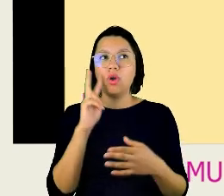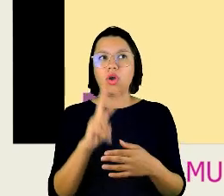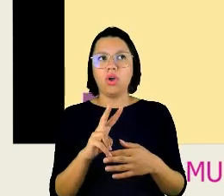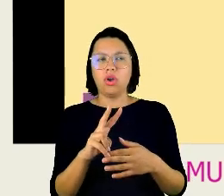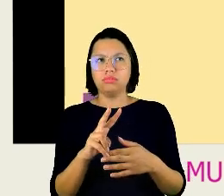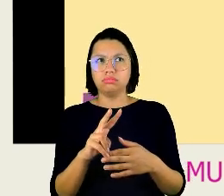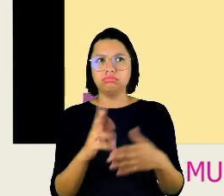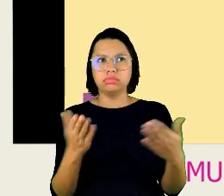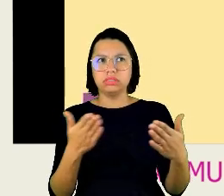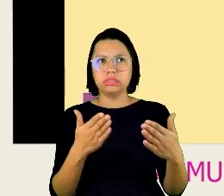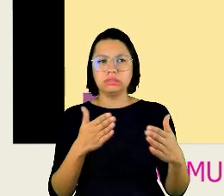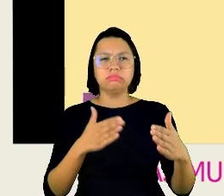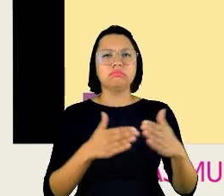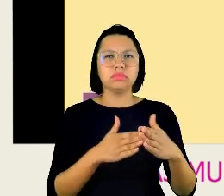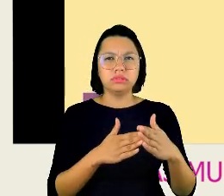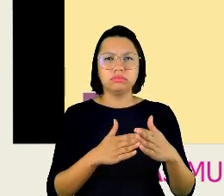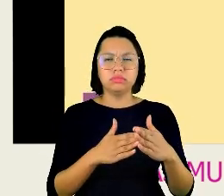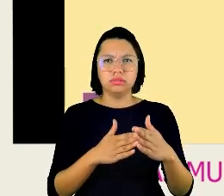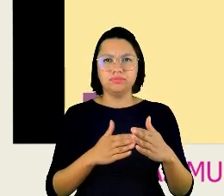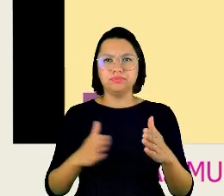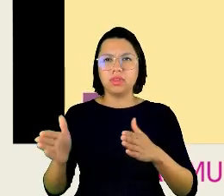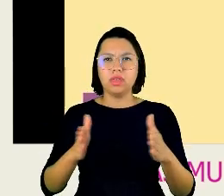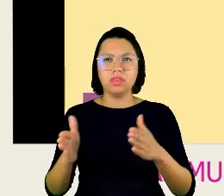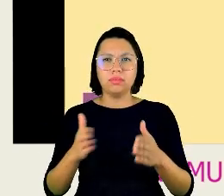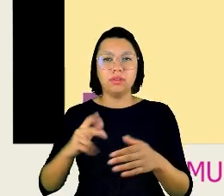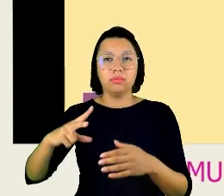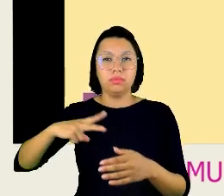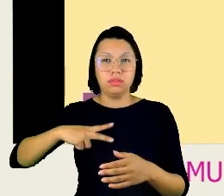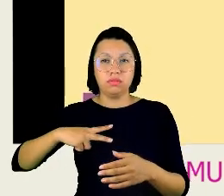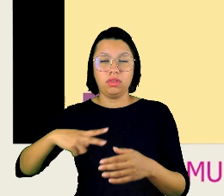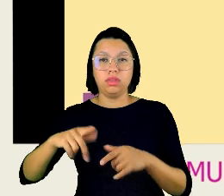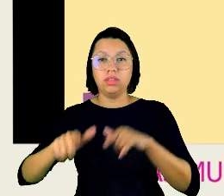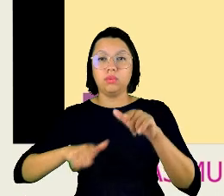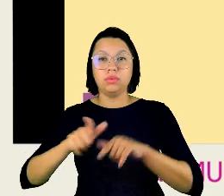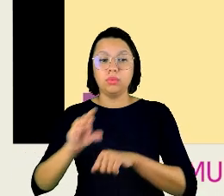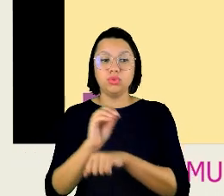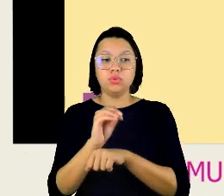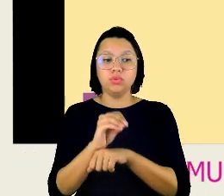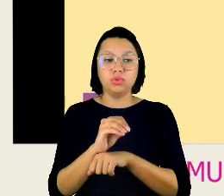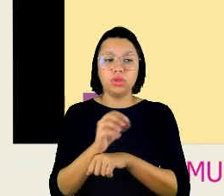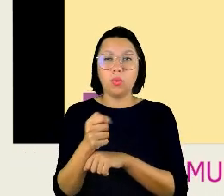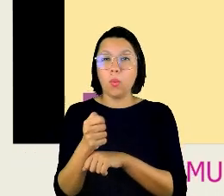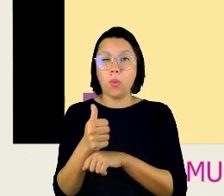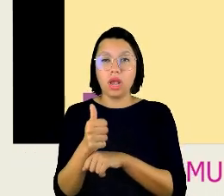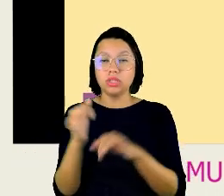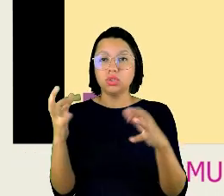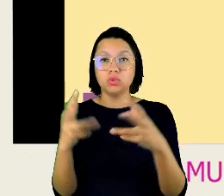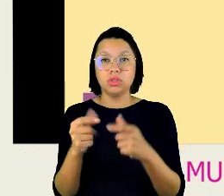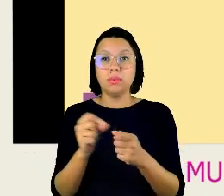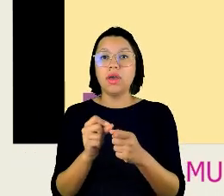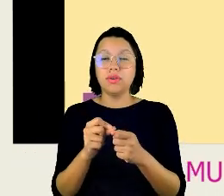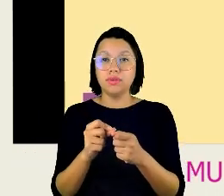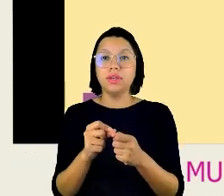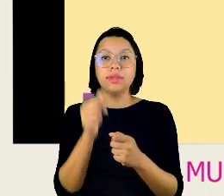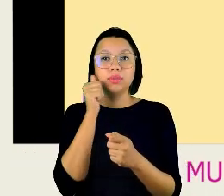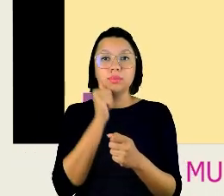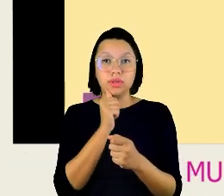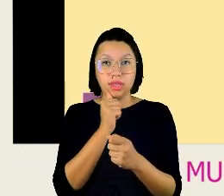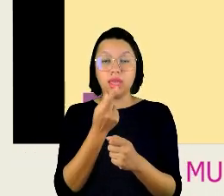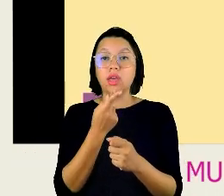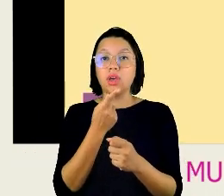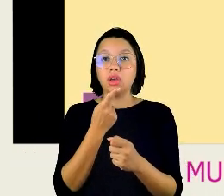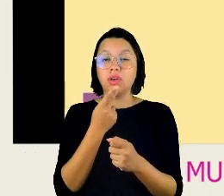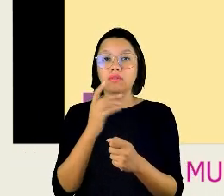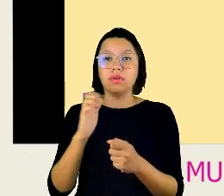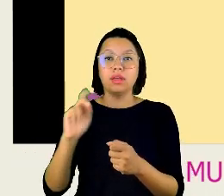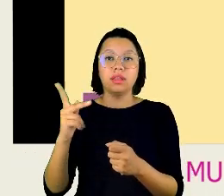para essa restrição, né, à esfera privada, o trabalho de cuidado é quase exclusivamente exercido por mulheres, é o que diz a